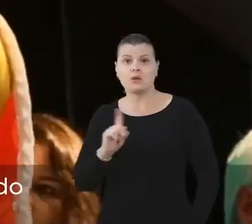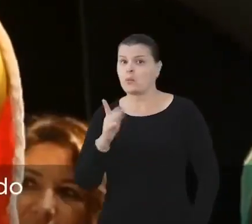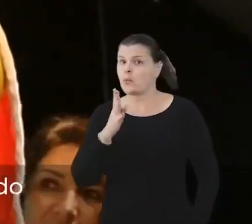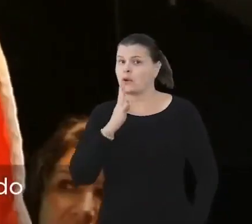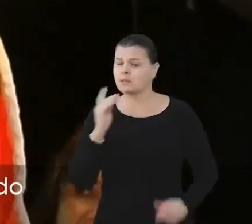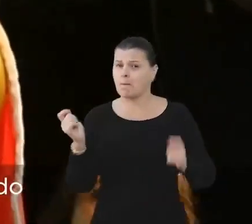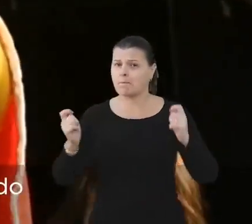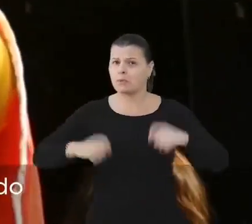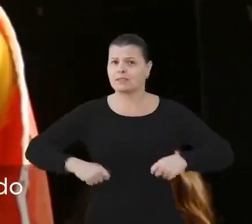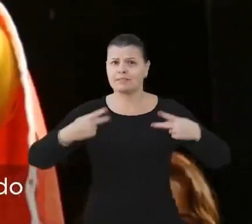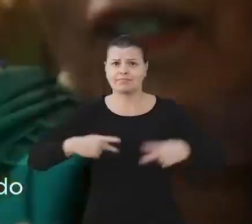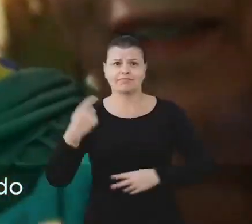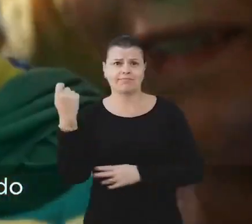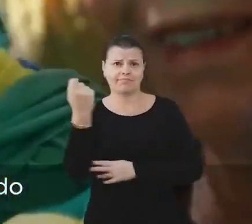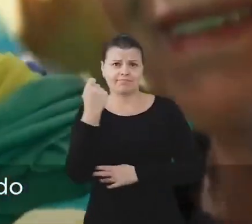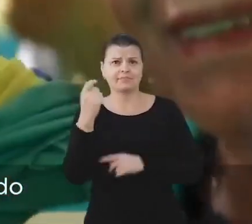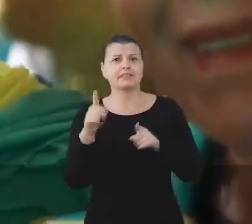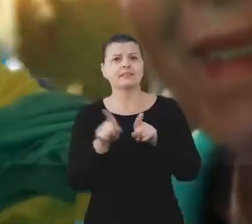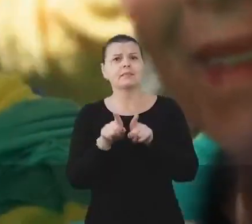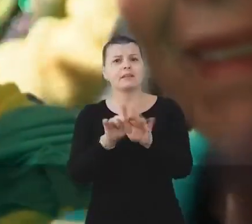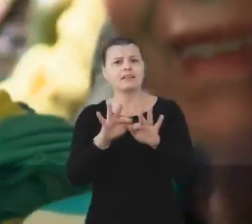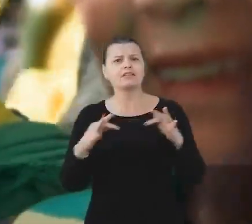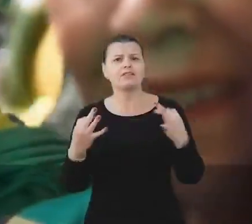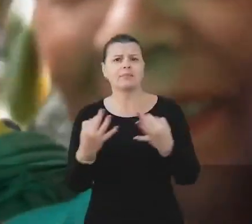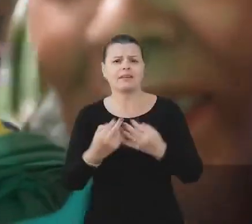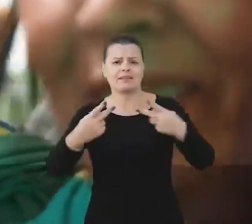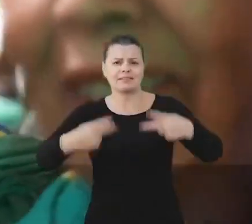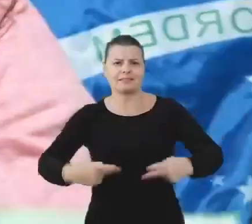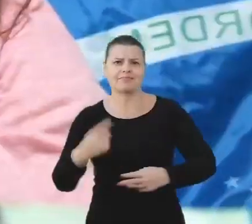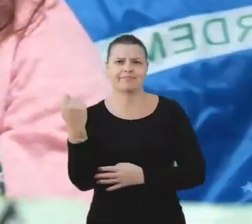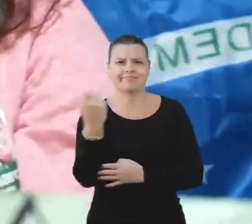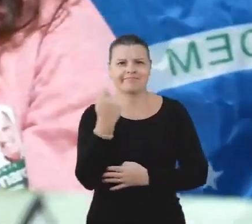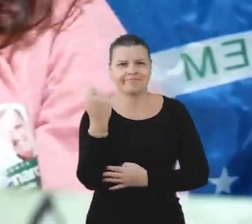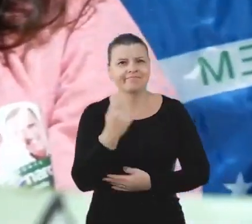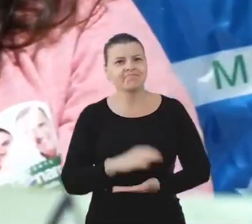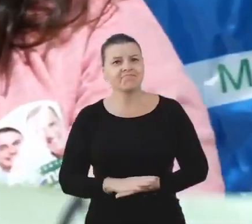Ele não conhece o potencial do Rio Grande amado e das famílias gaúchas.